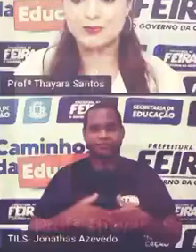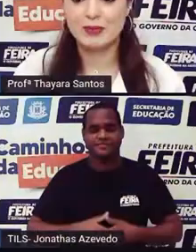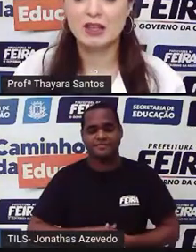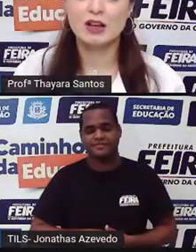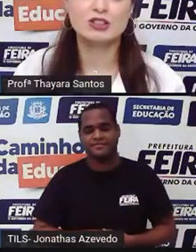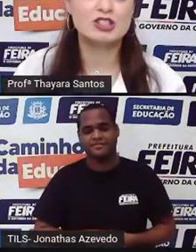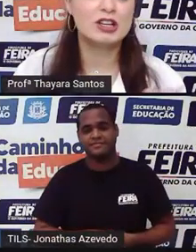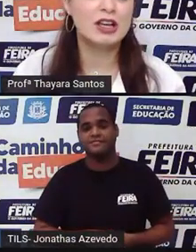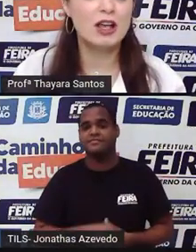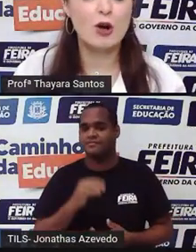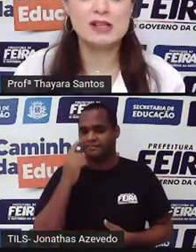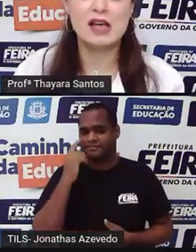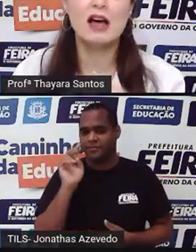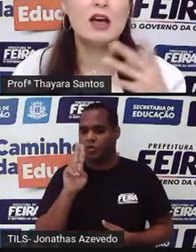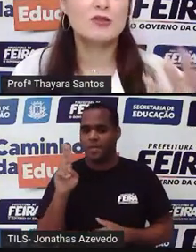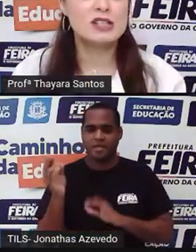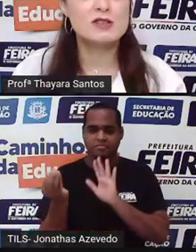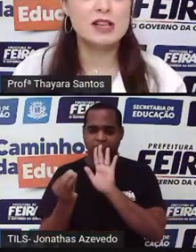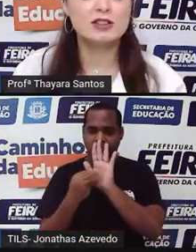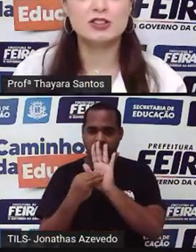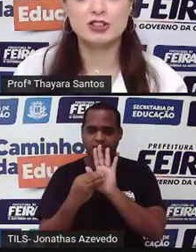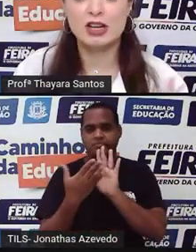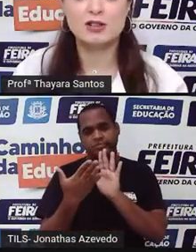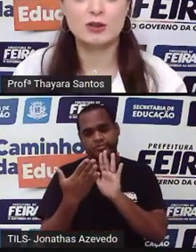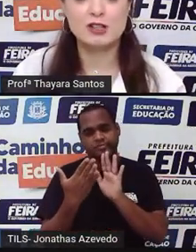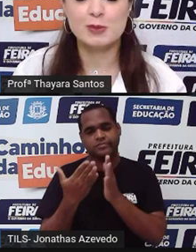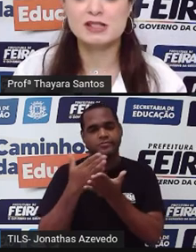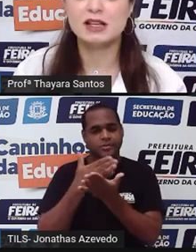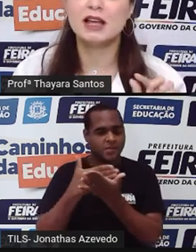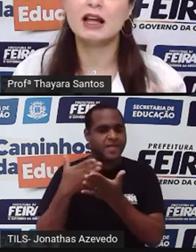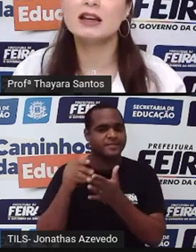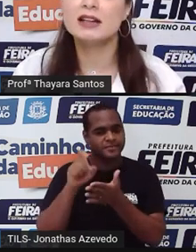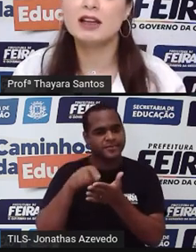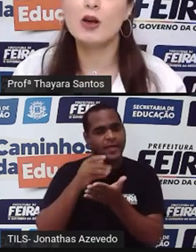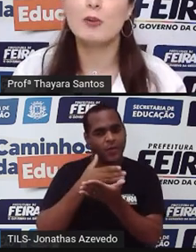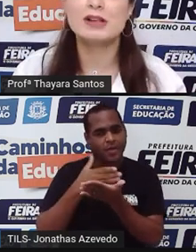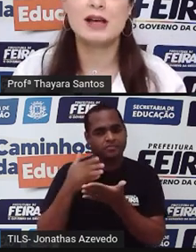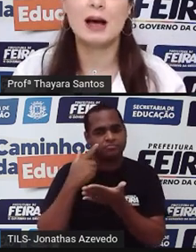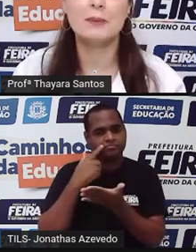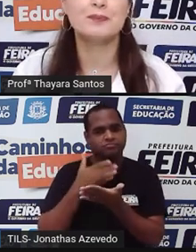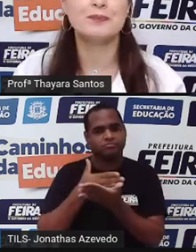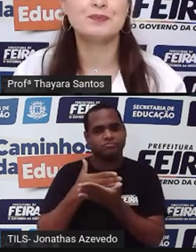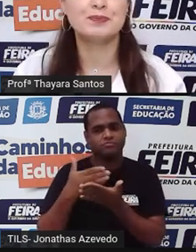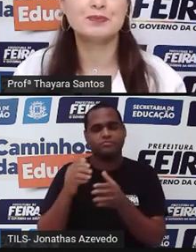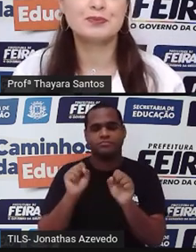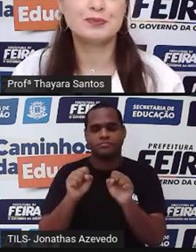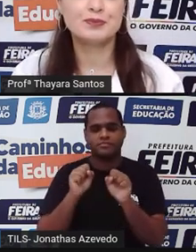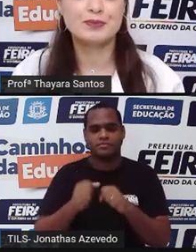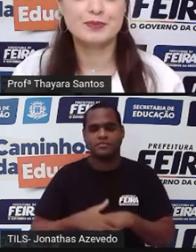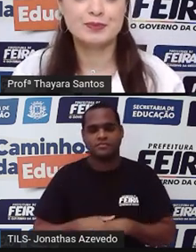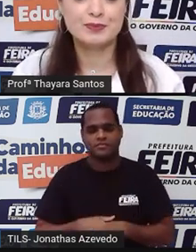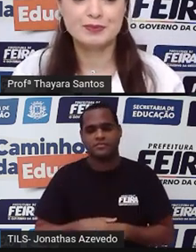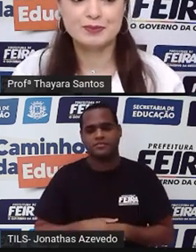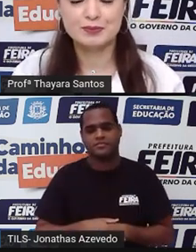funcionar para a gente clique em começar vocês vão ser direcionado expressa a tela clique em começar